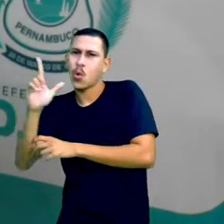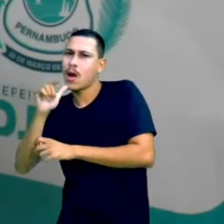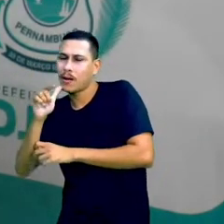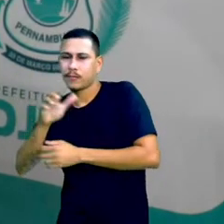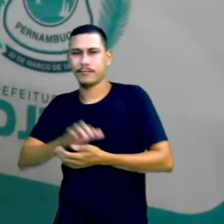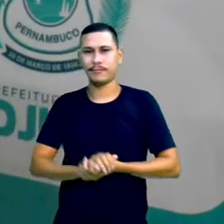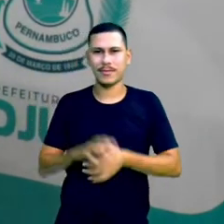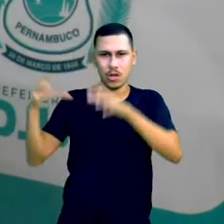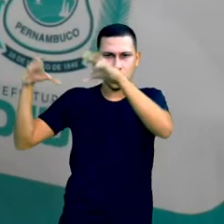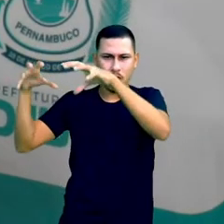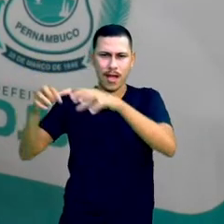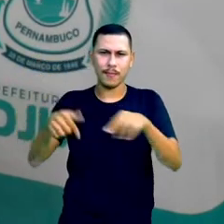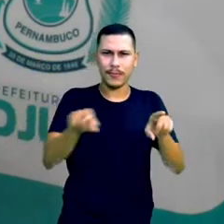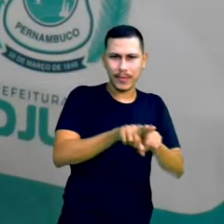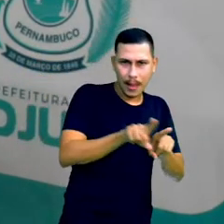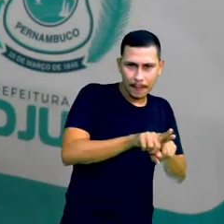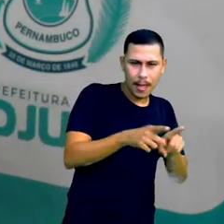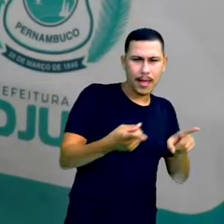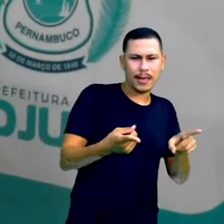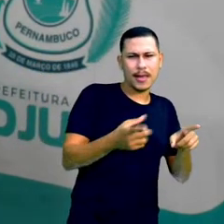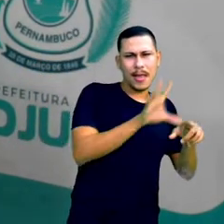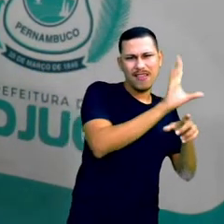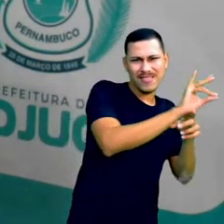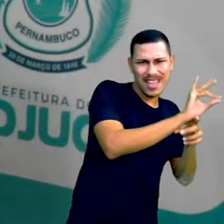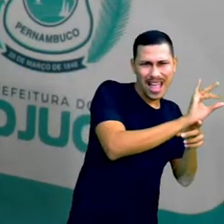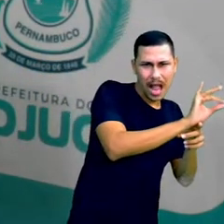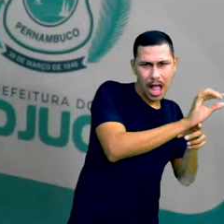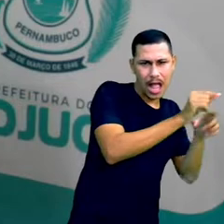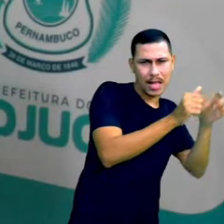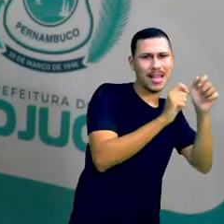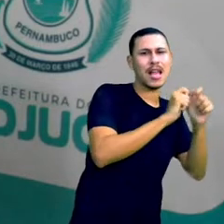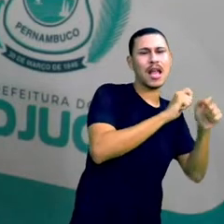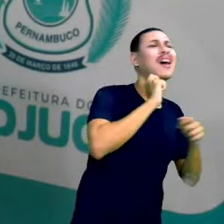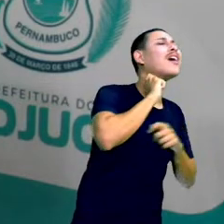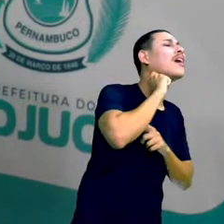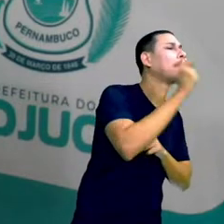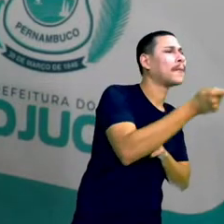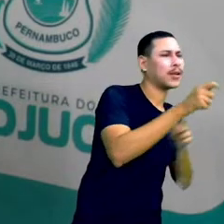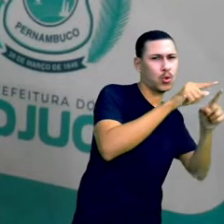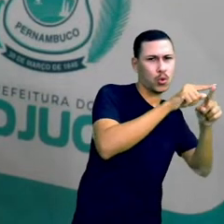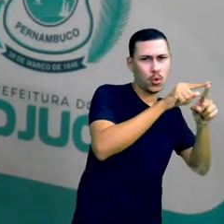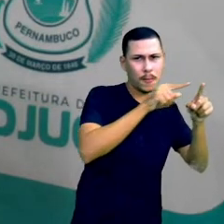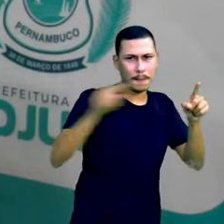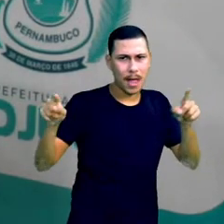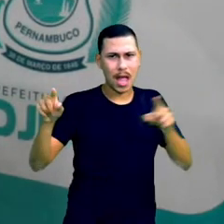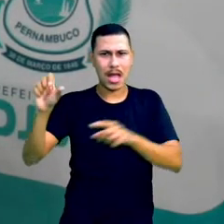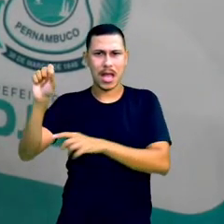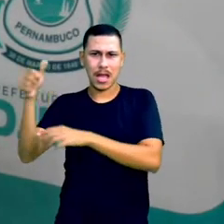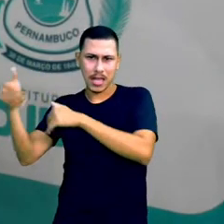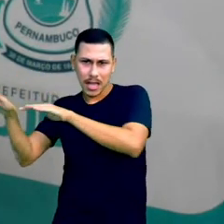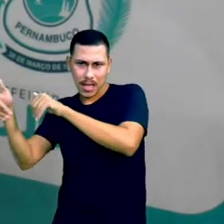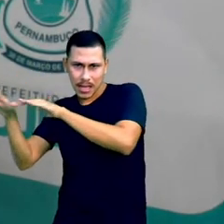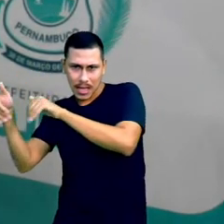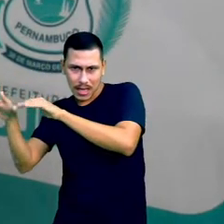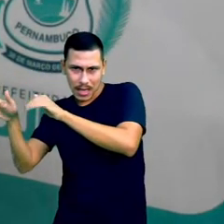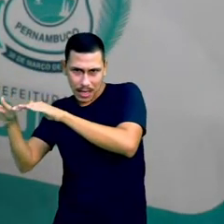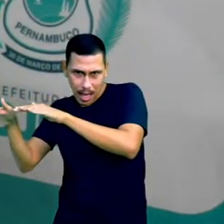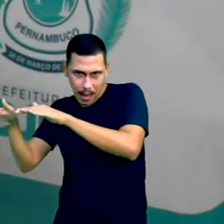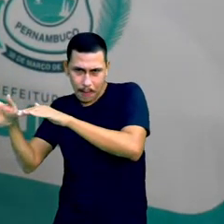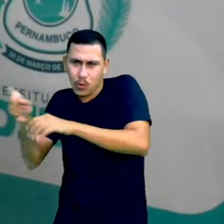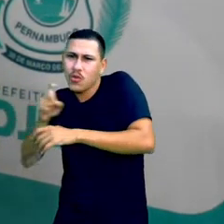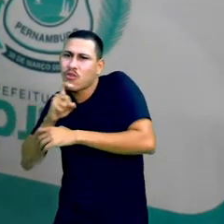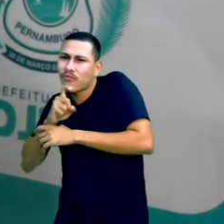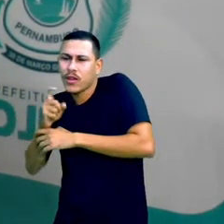se prolonga ao longo do inverno, de abril a setembro, período de temperaturas mais amenas,